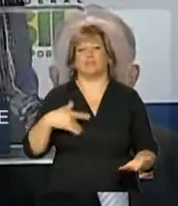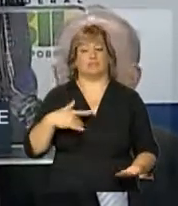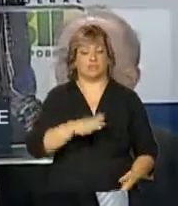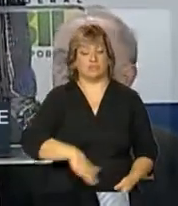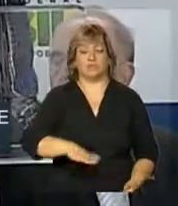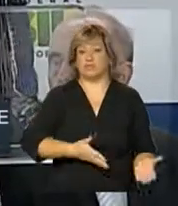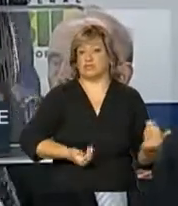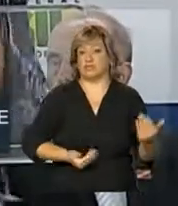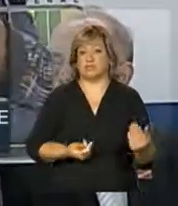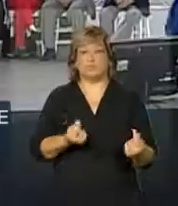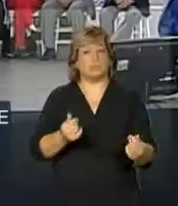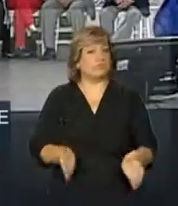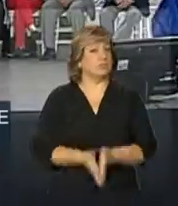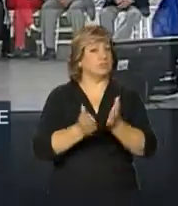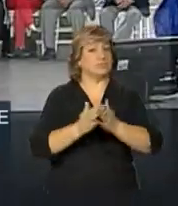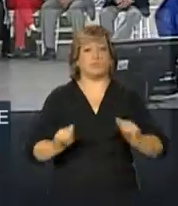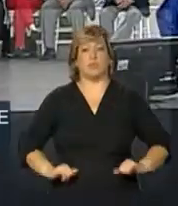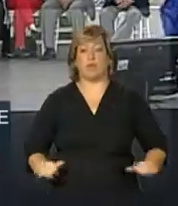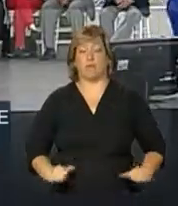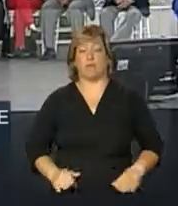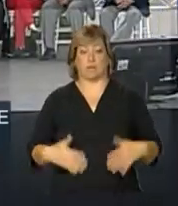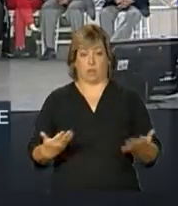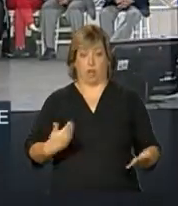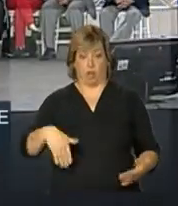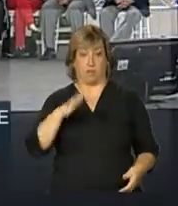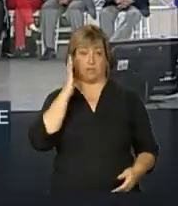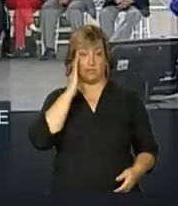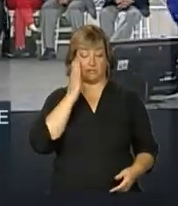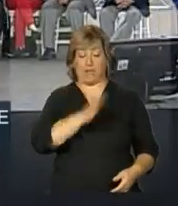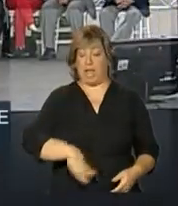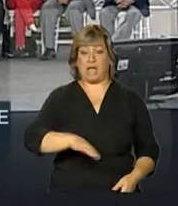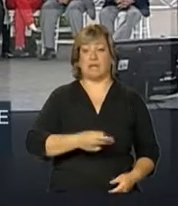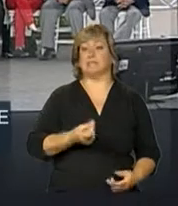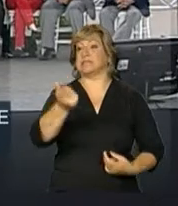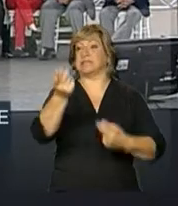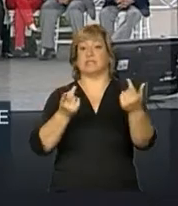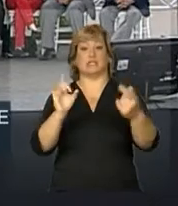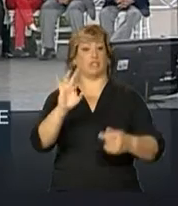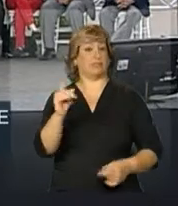em extrema pobreza. Como a gente sabe que criança não sai sozinha,